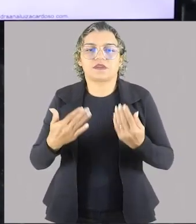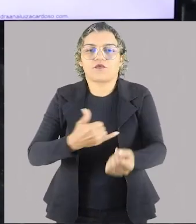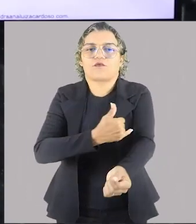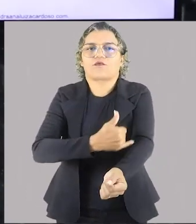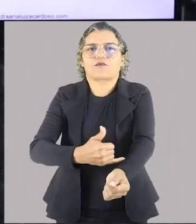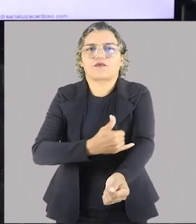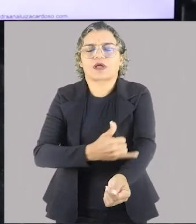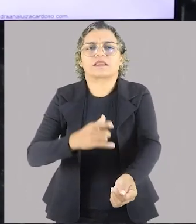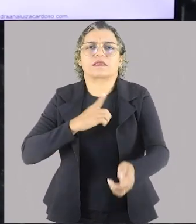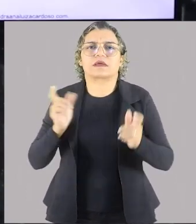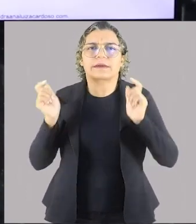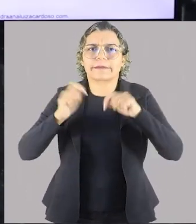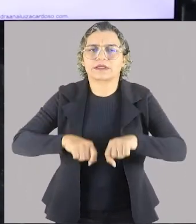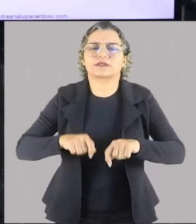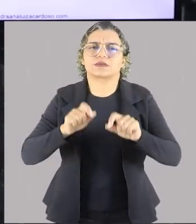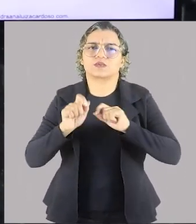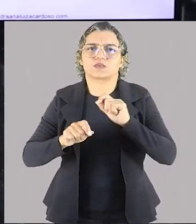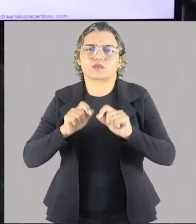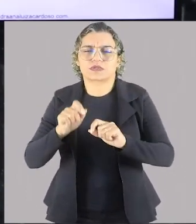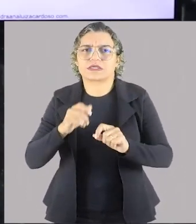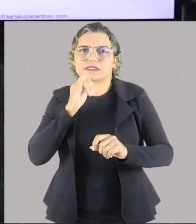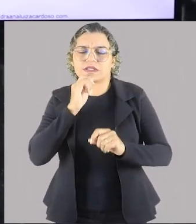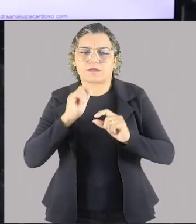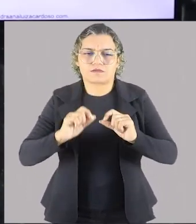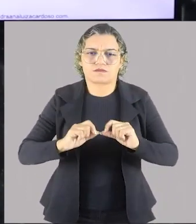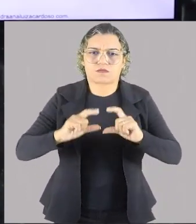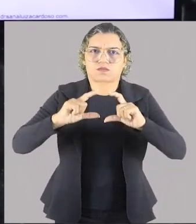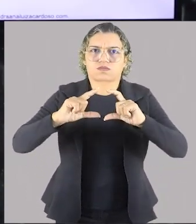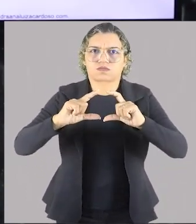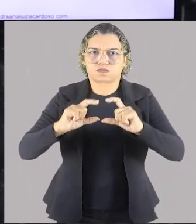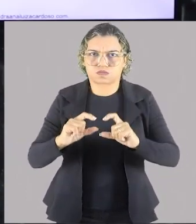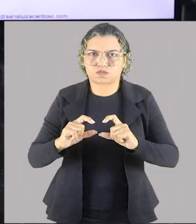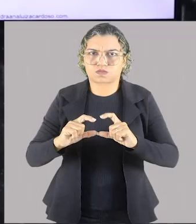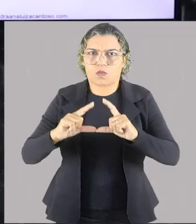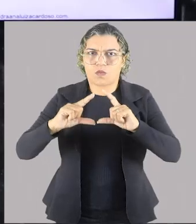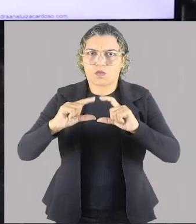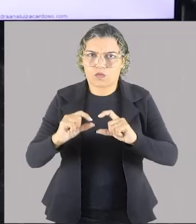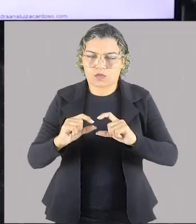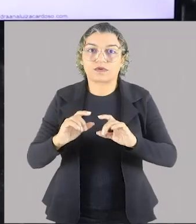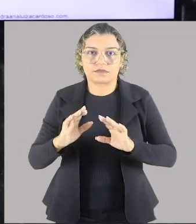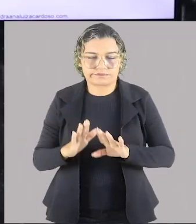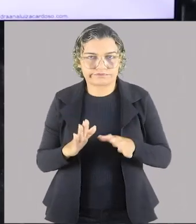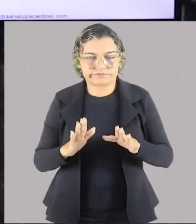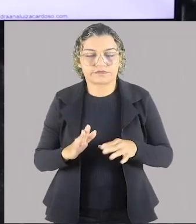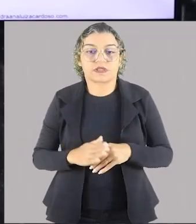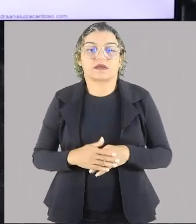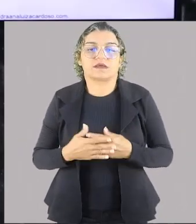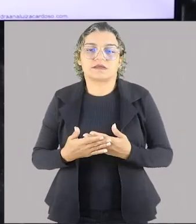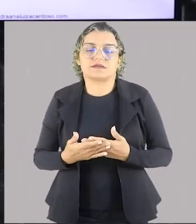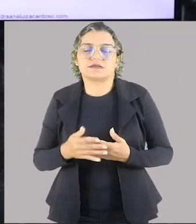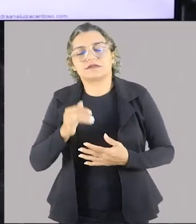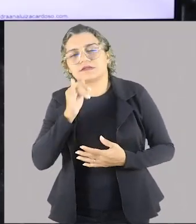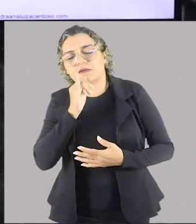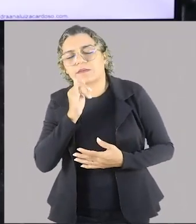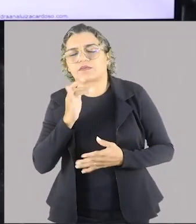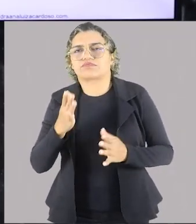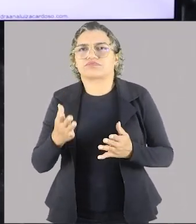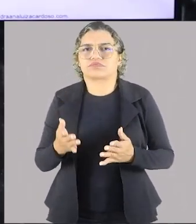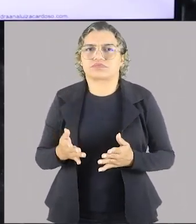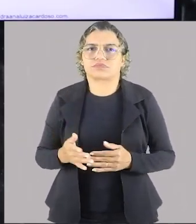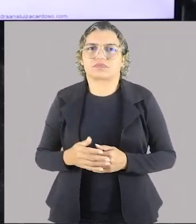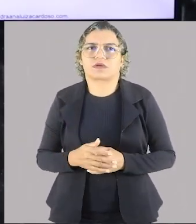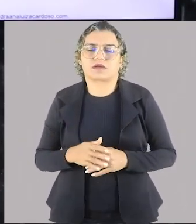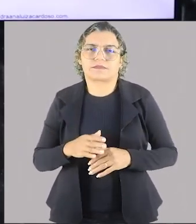uma capacidade de dilatar e de vasocontrair, certo? Ele tem agentes que vão fazer com que